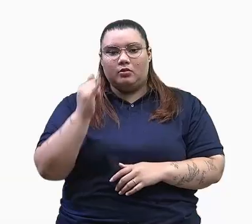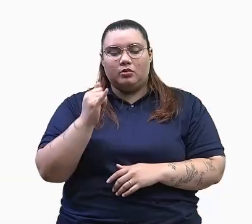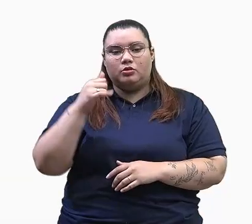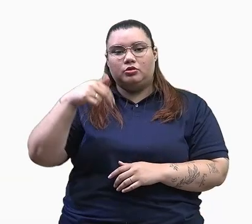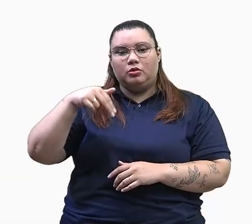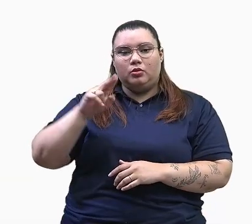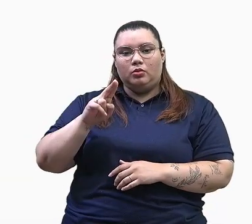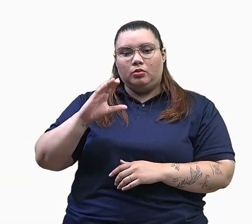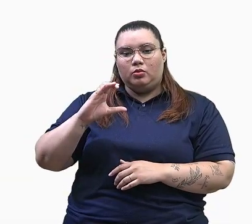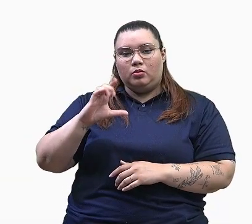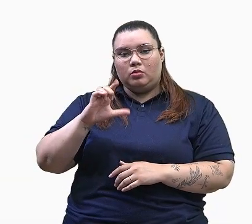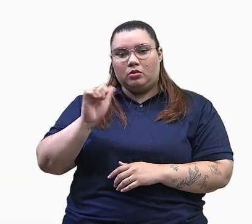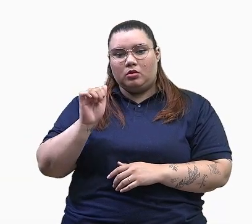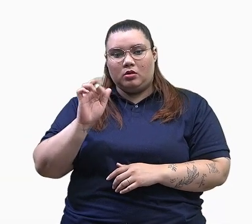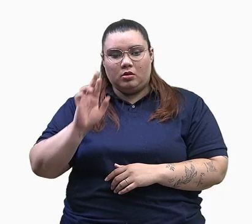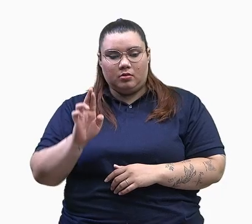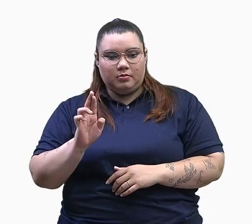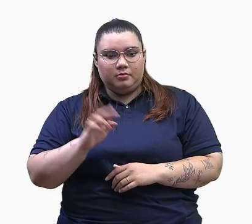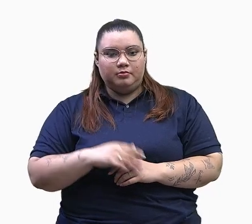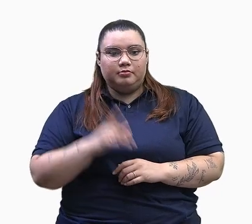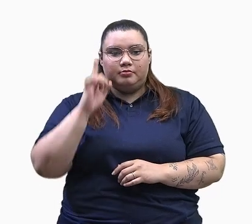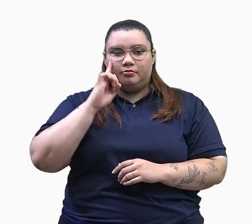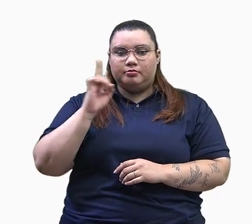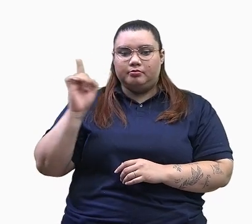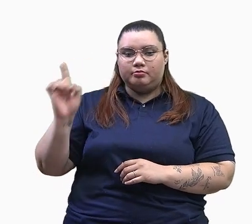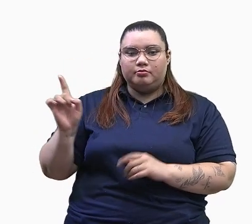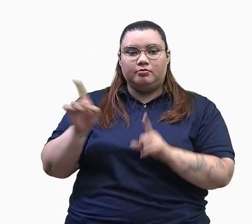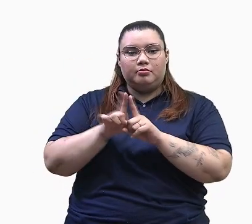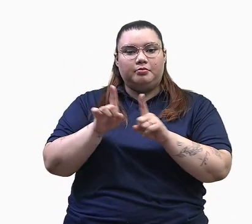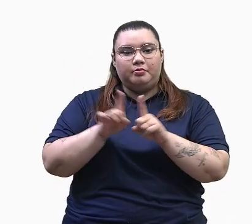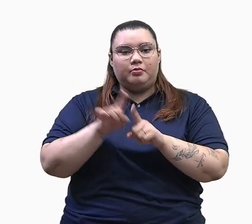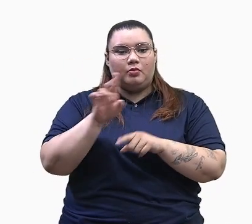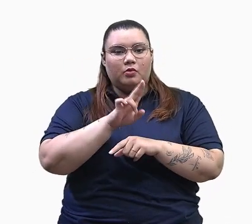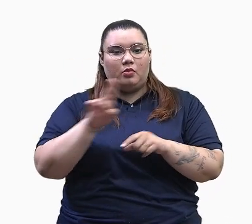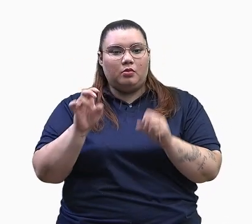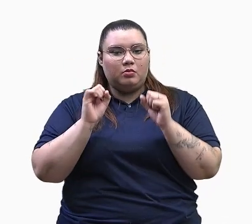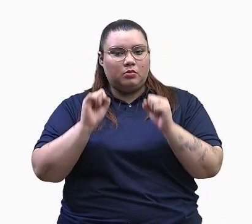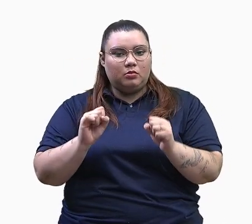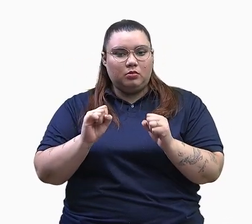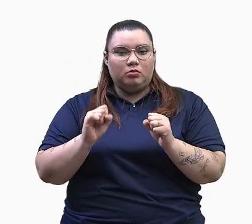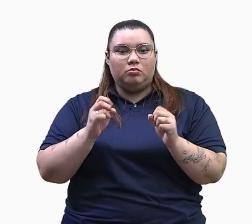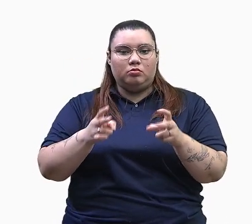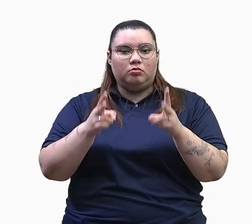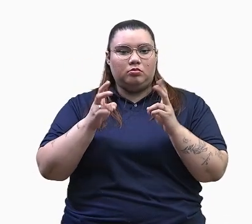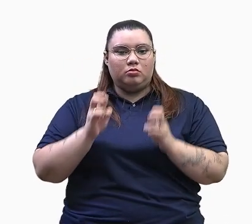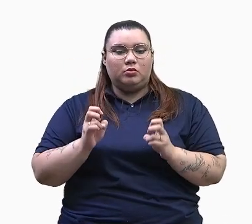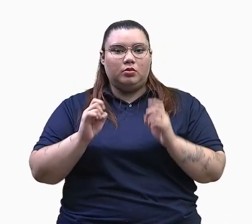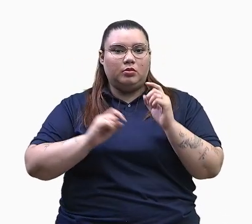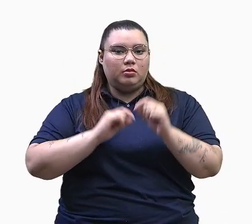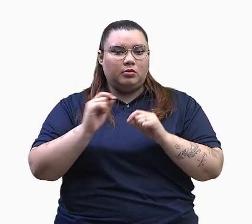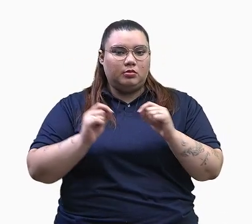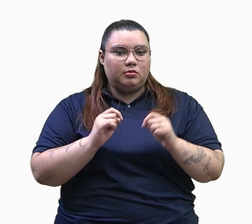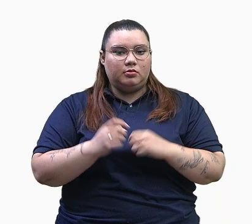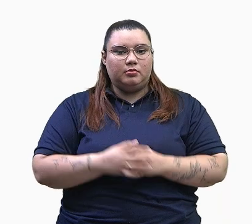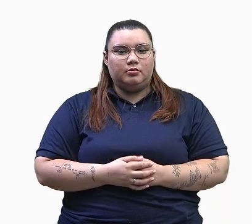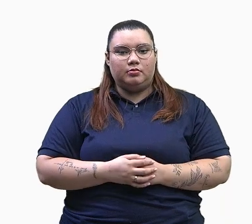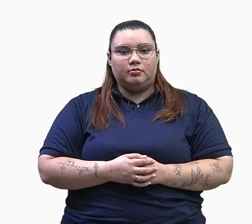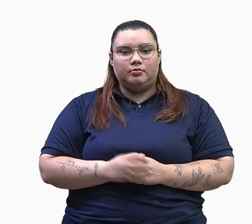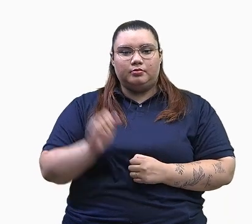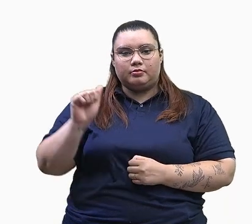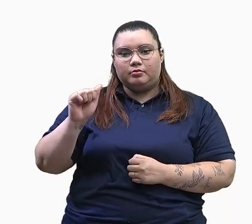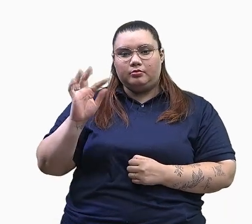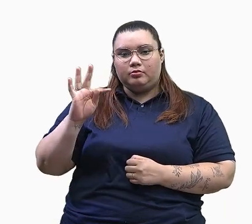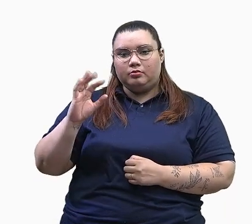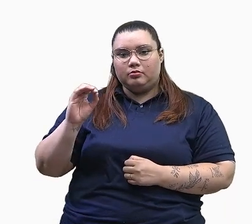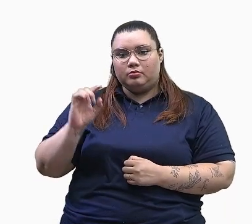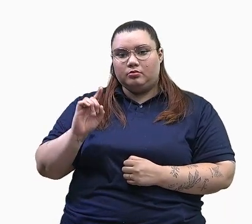nuclear. Aí eu trouxe para vocês, elas também podem ser chamadas, né? Vocês podem verificar aí, ela também como